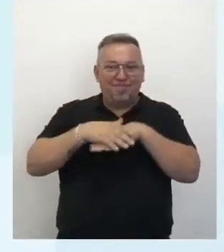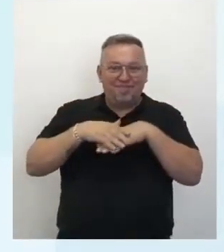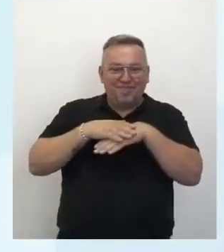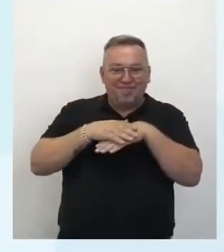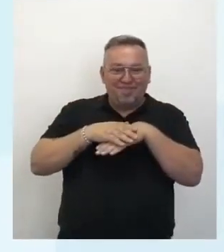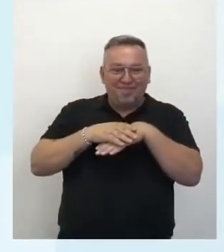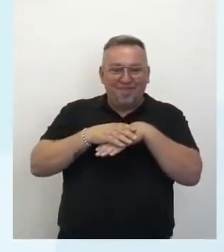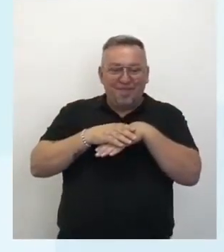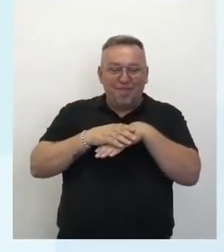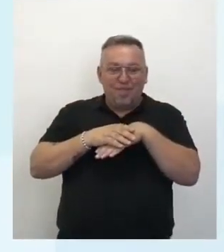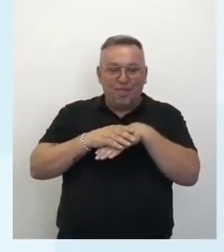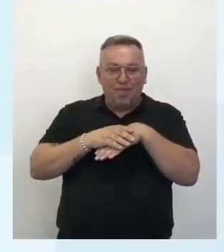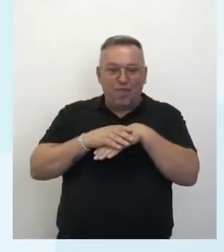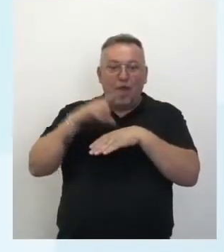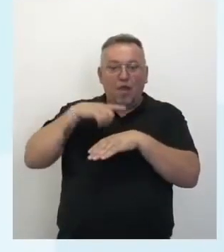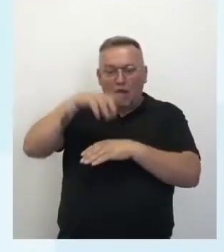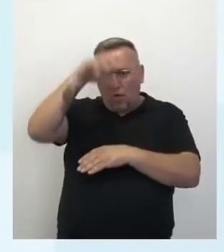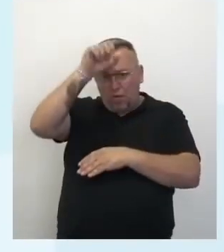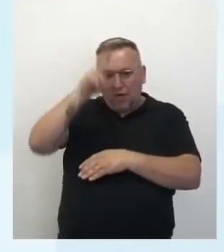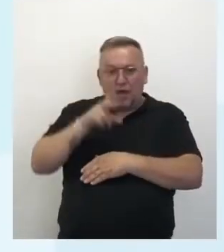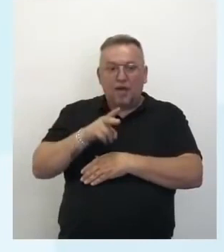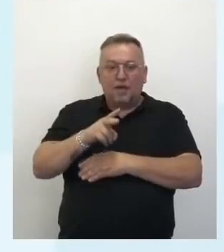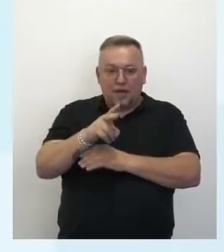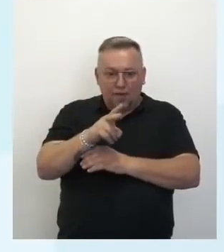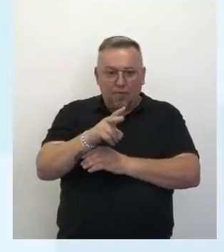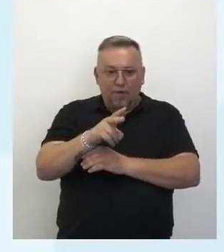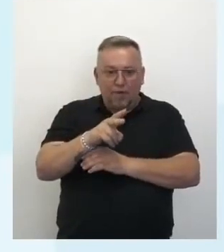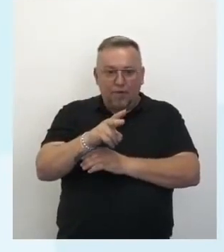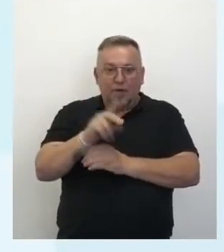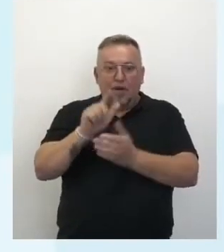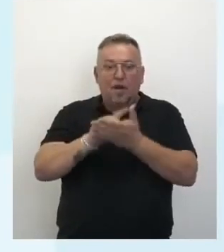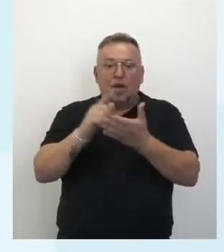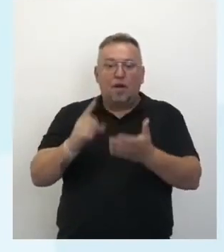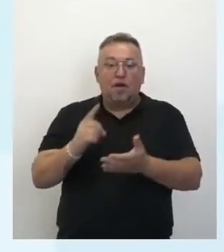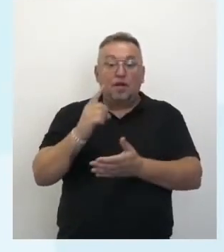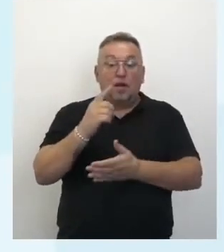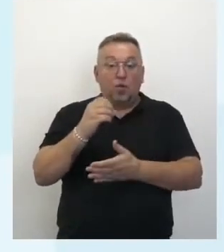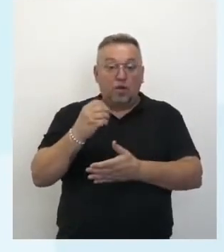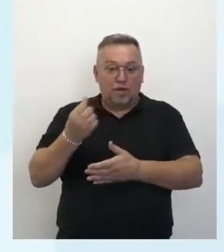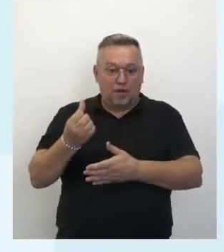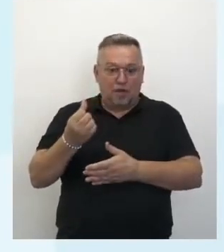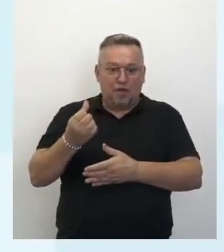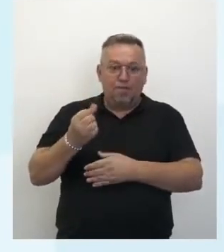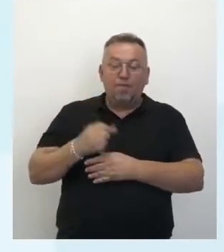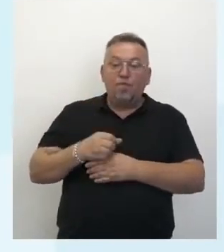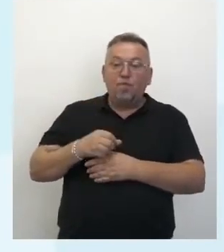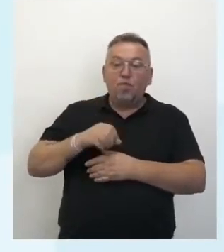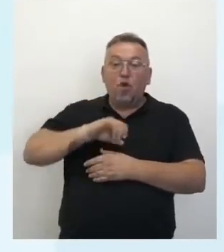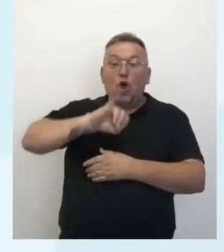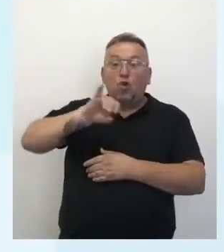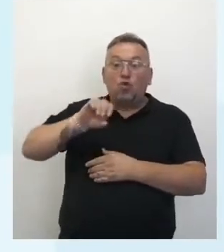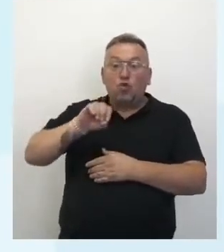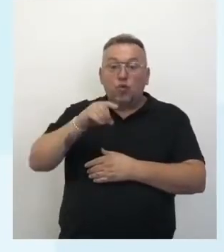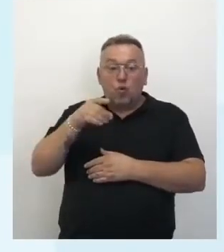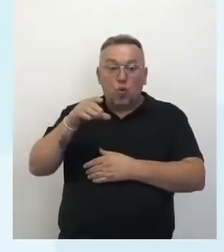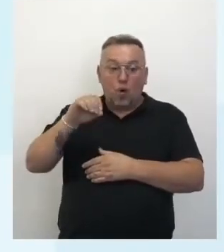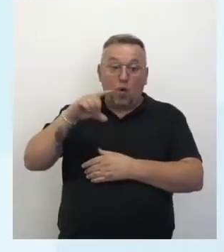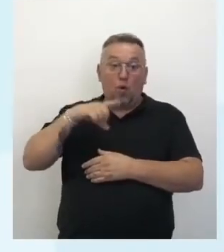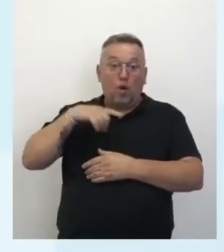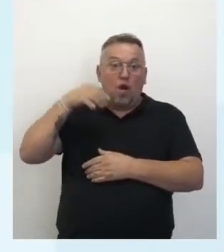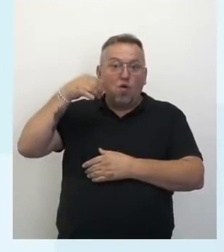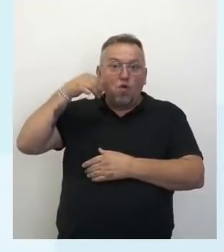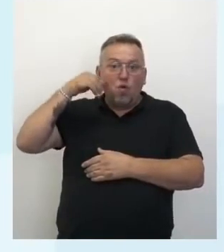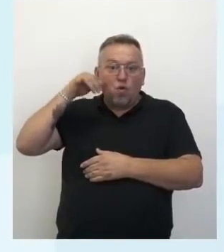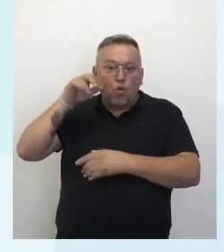seguinte, ó, ela está lá no Aprender Sempre de vocês, né? Na página 106, que é o seguinte. João tem uma fazenda